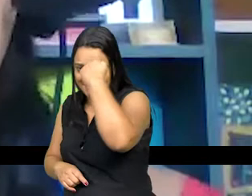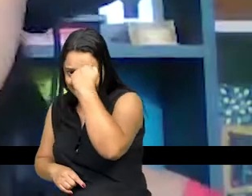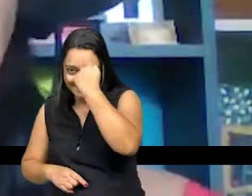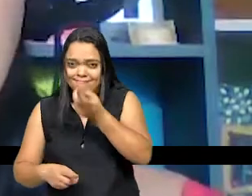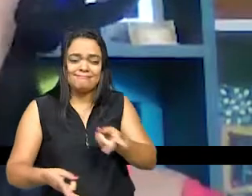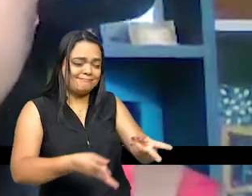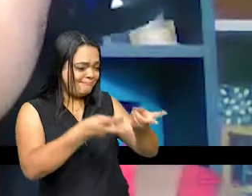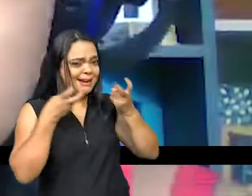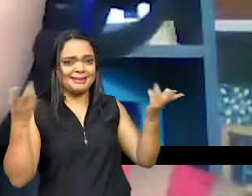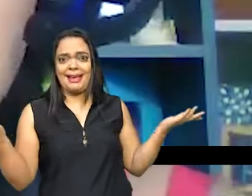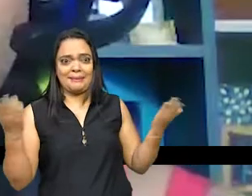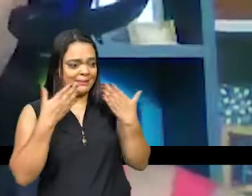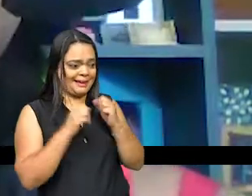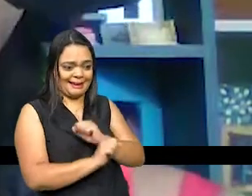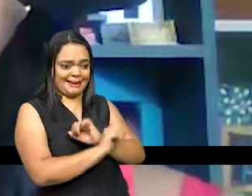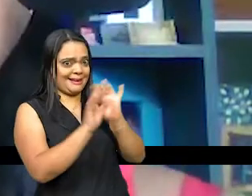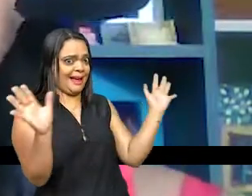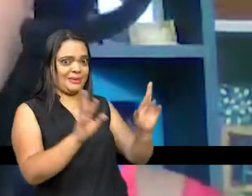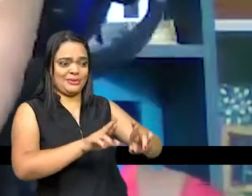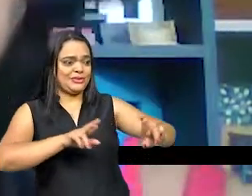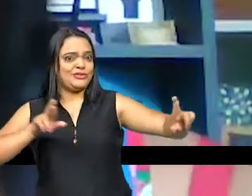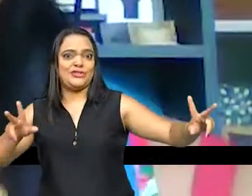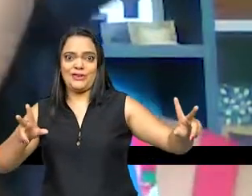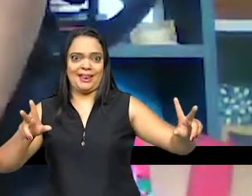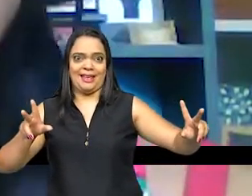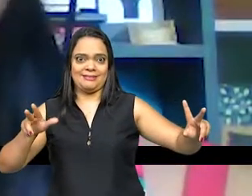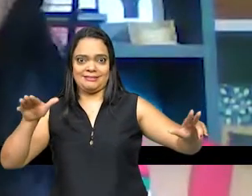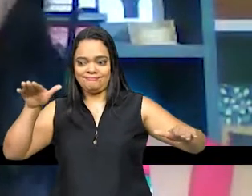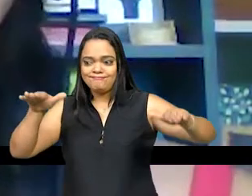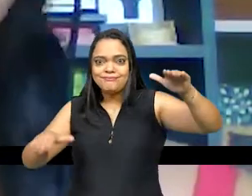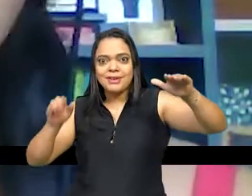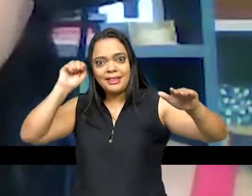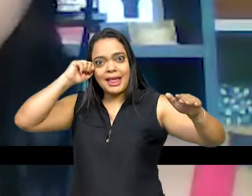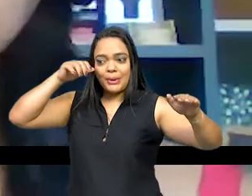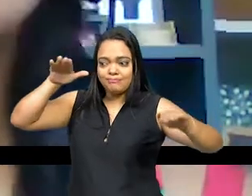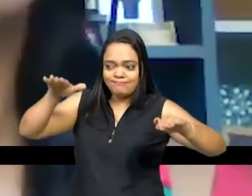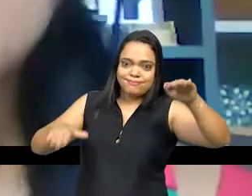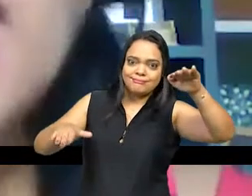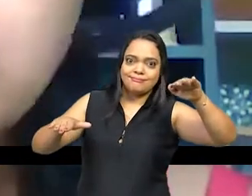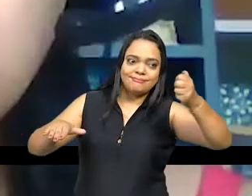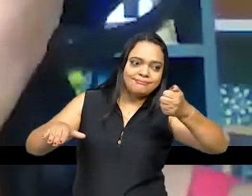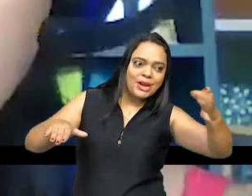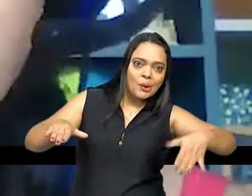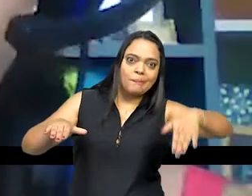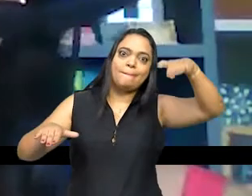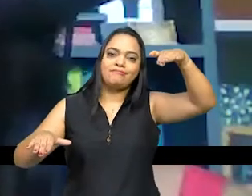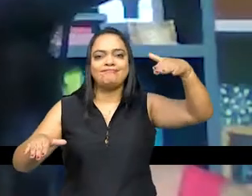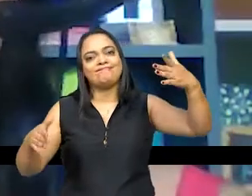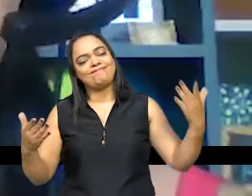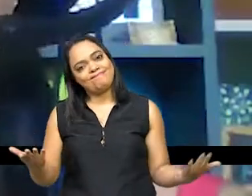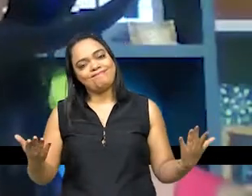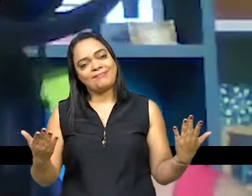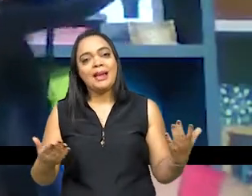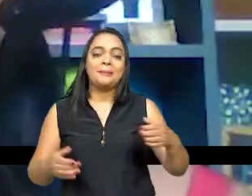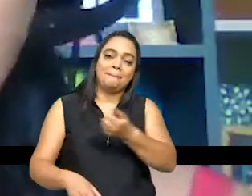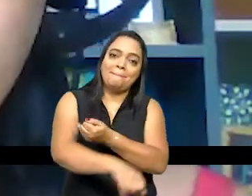gente é explícito, né? As nossas desvantagens, e são explícitos os privilégios dos brancos. E aí